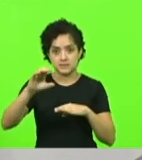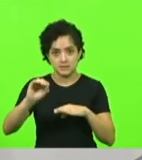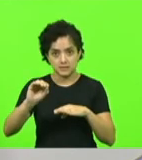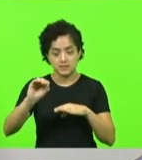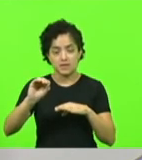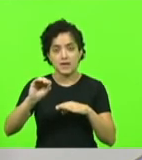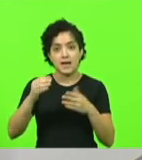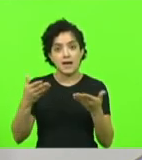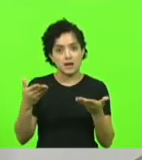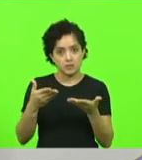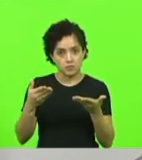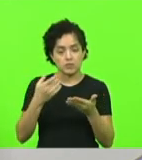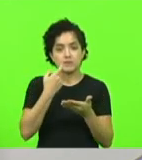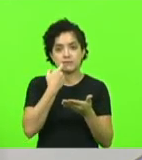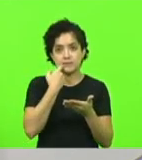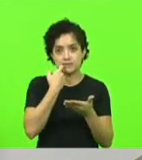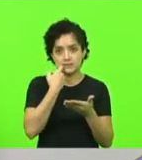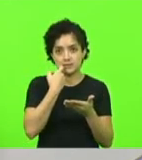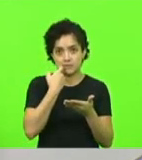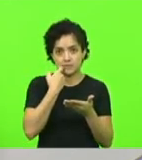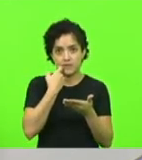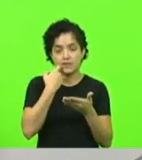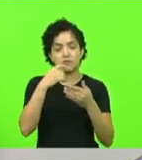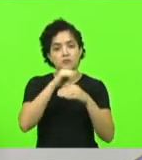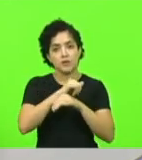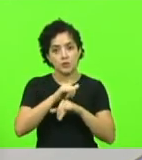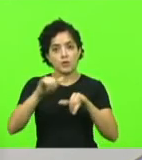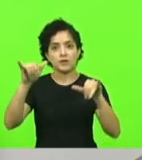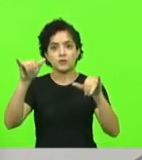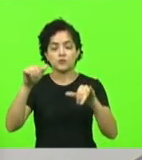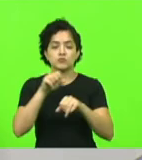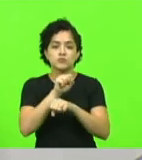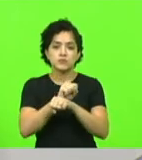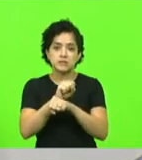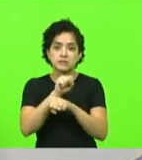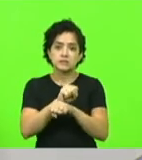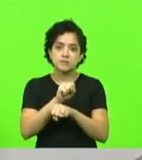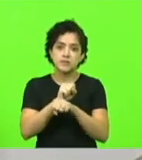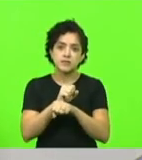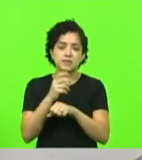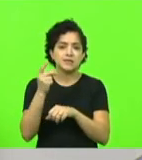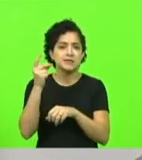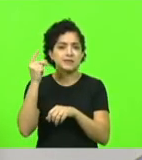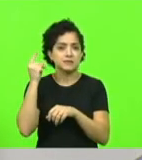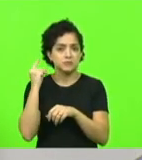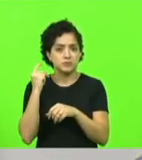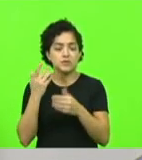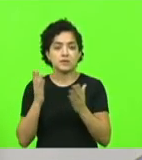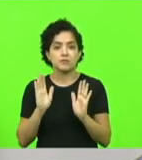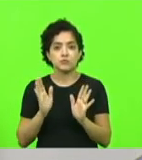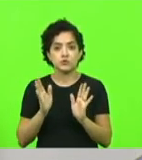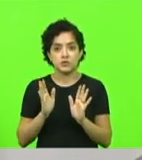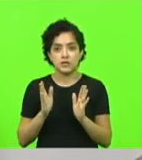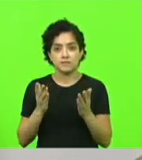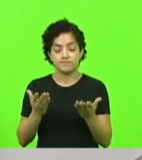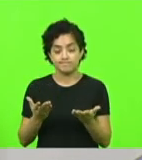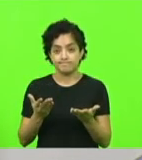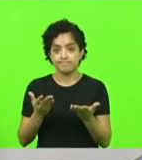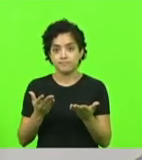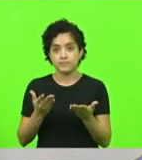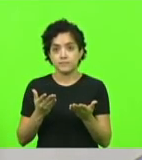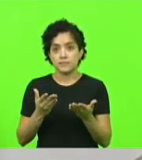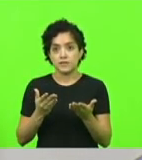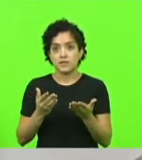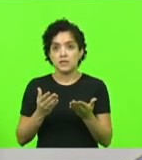poderíamos, sexta-feira, ter o anúncio tão aguardado, tão esperado. E eu espero que, de fato,